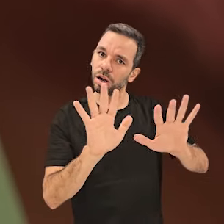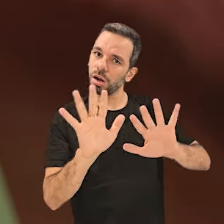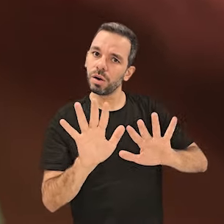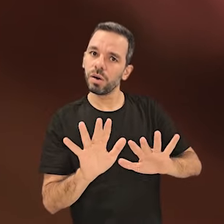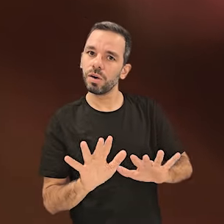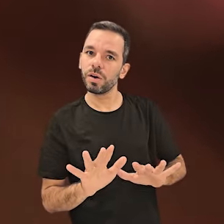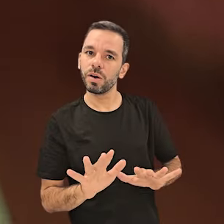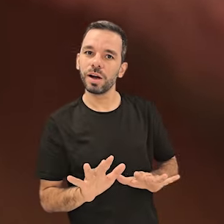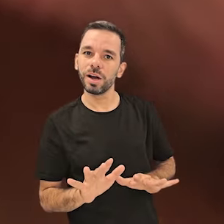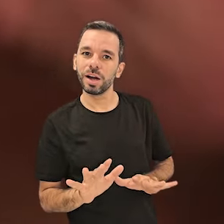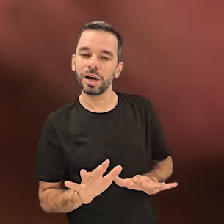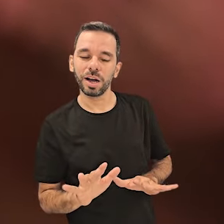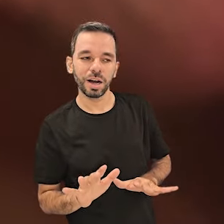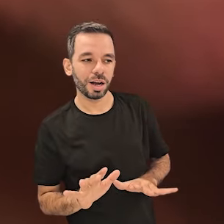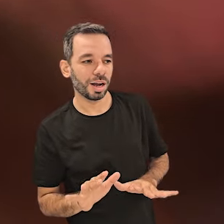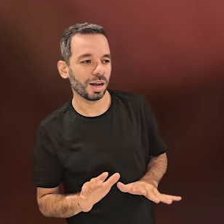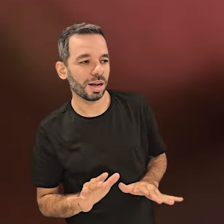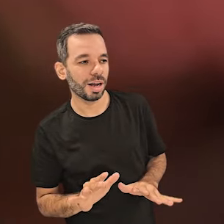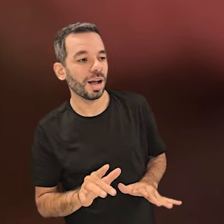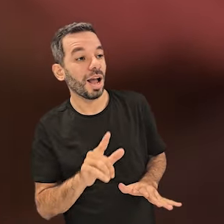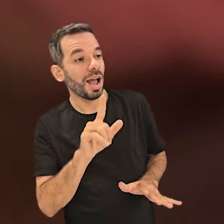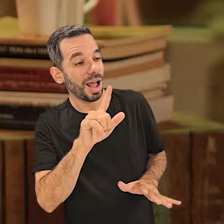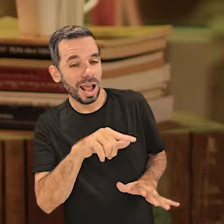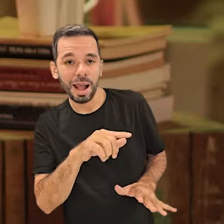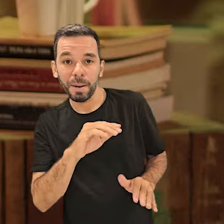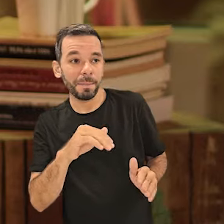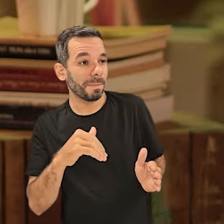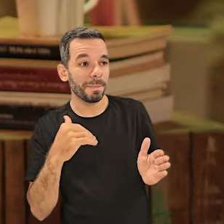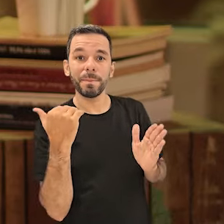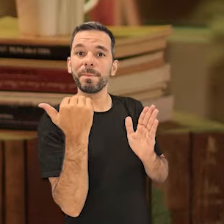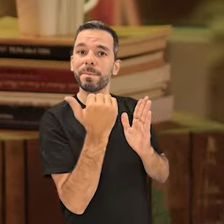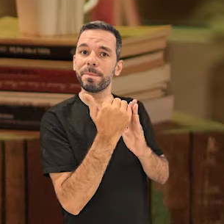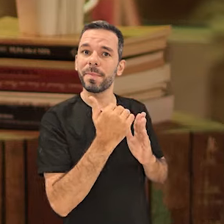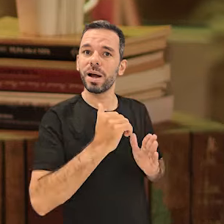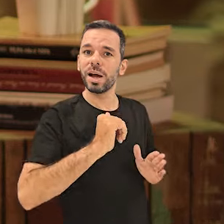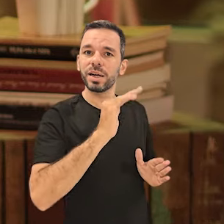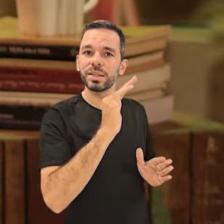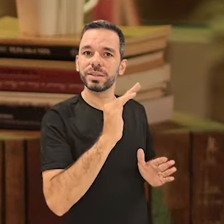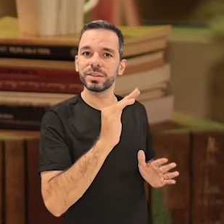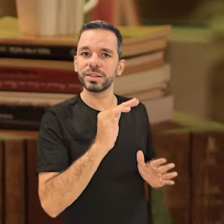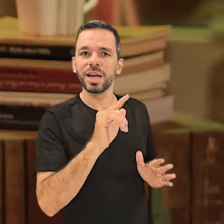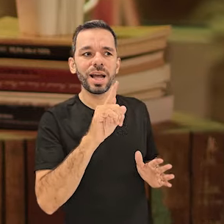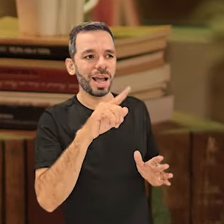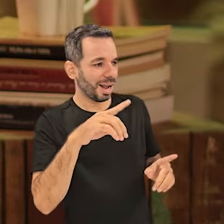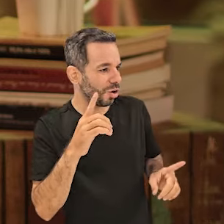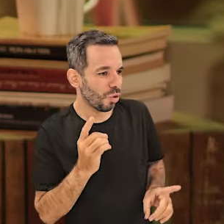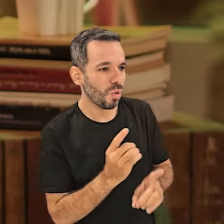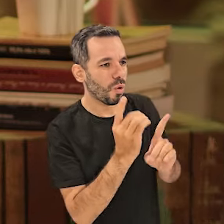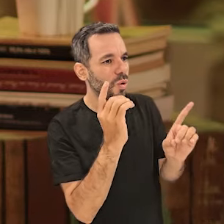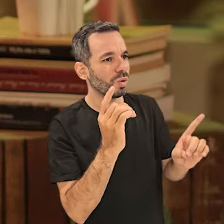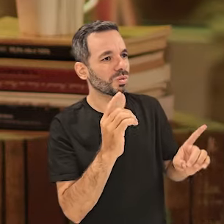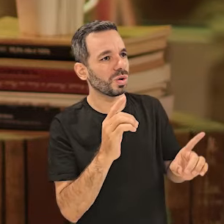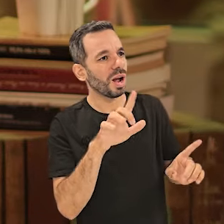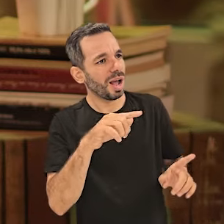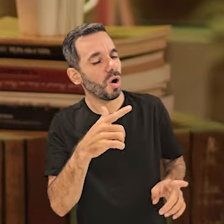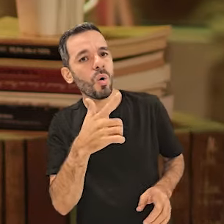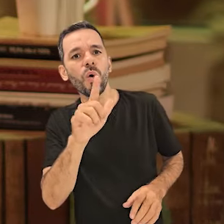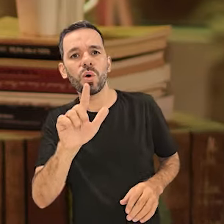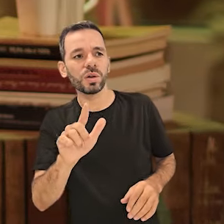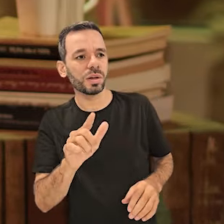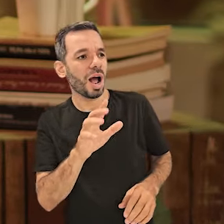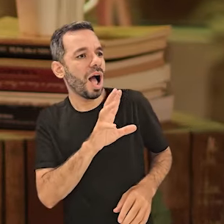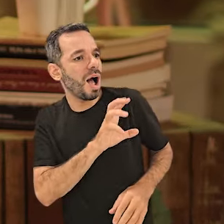ordenadamente escritas, com trilha sonora e pôr do sol. É muito mais, são achados, são extras.